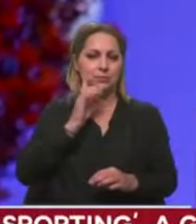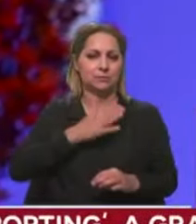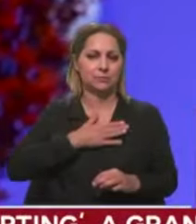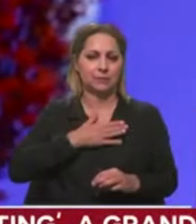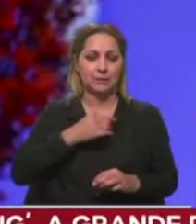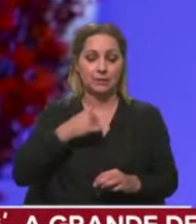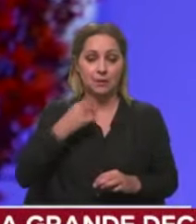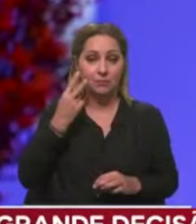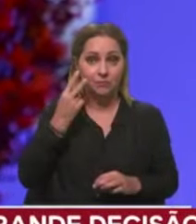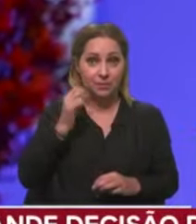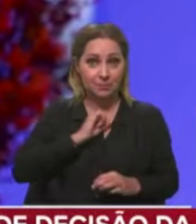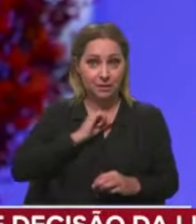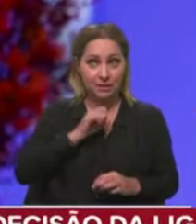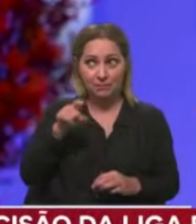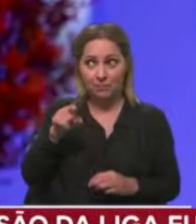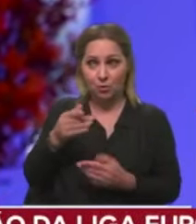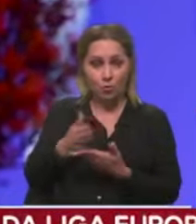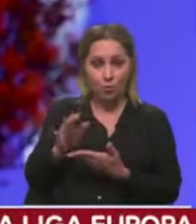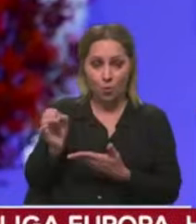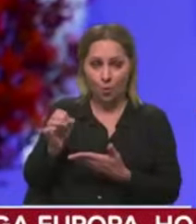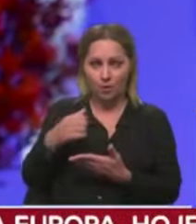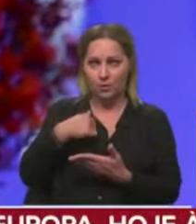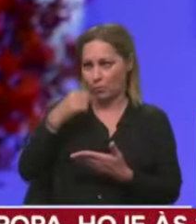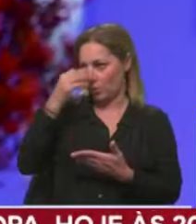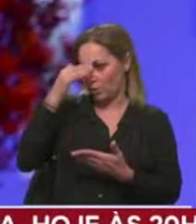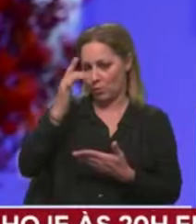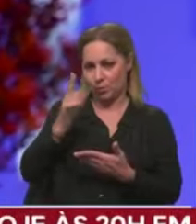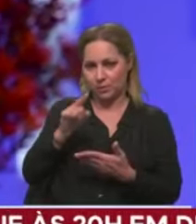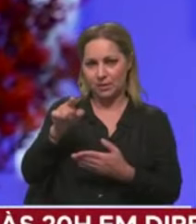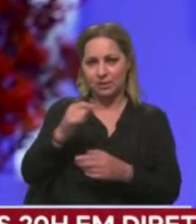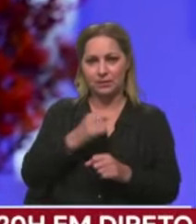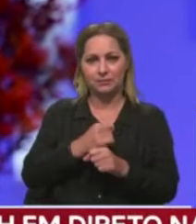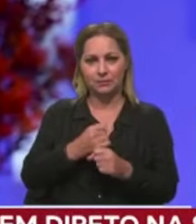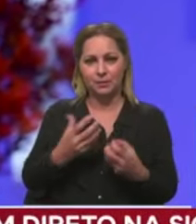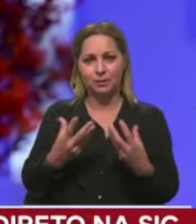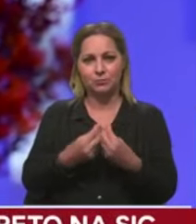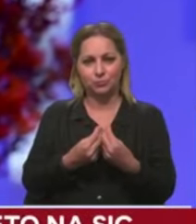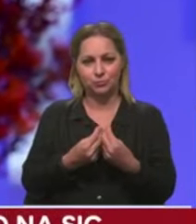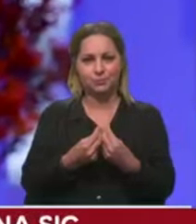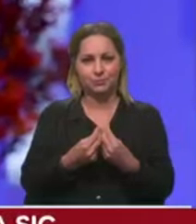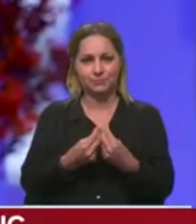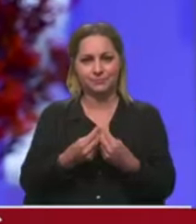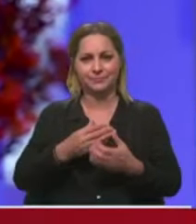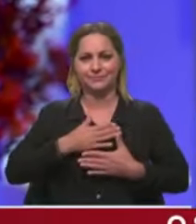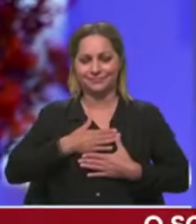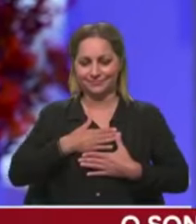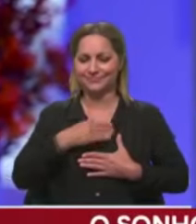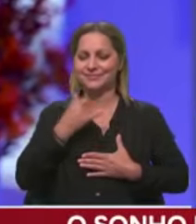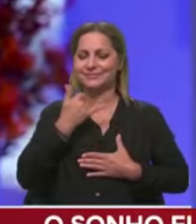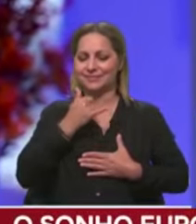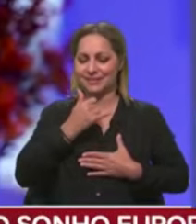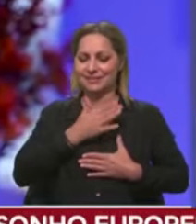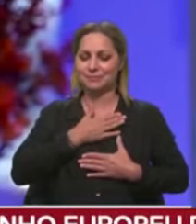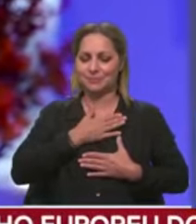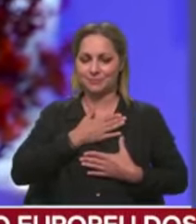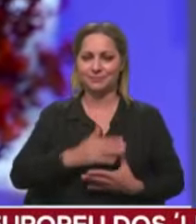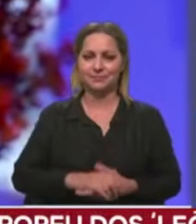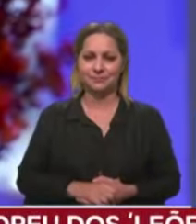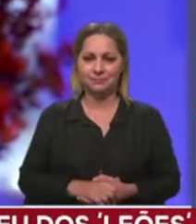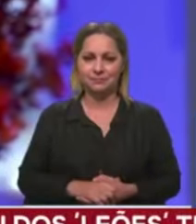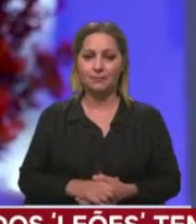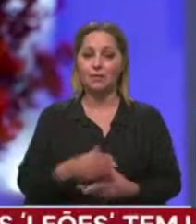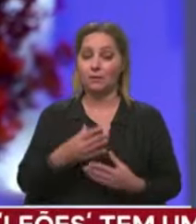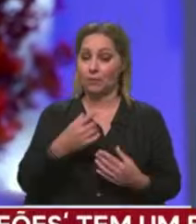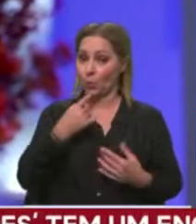imaginar a minha vida sem ele e trabalhar com ele é das coisas mais felizes da minha vida e